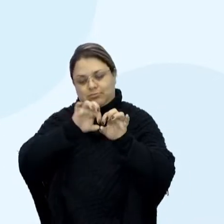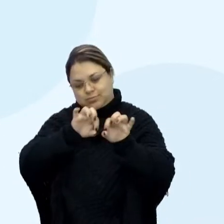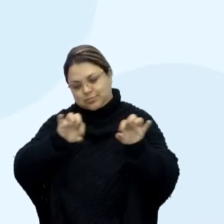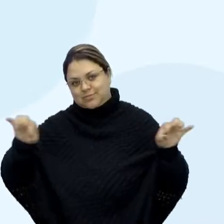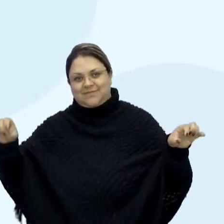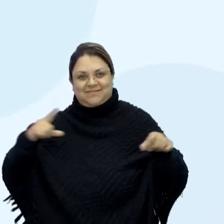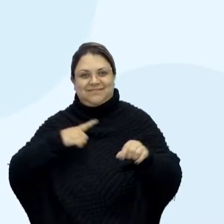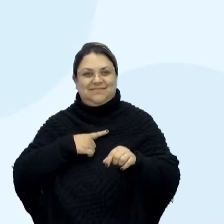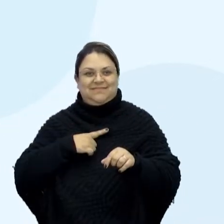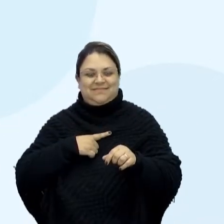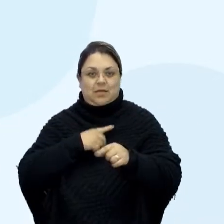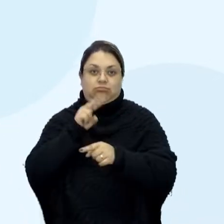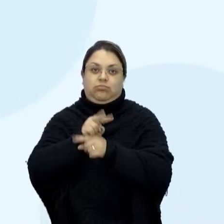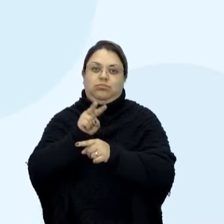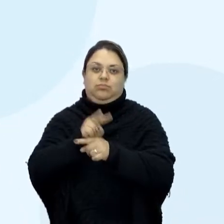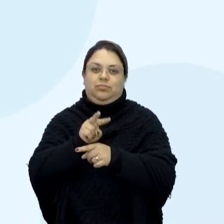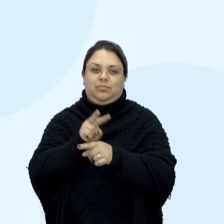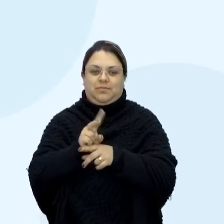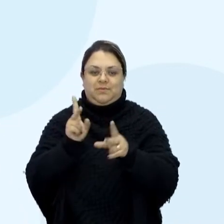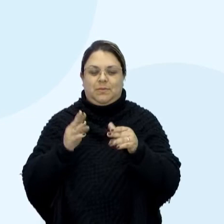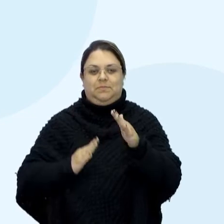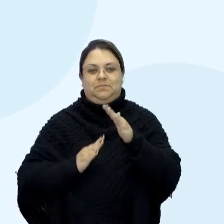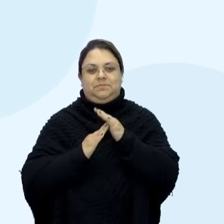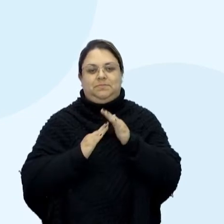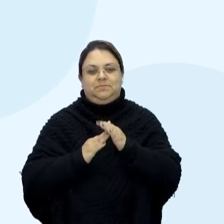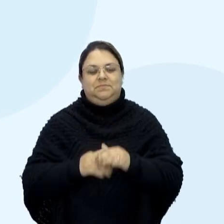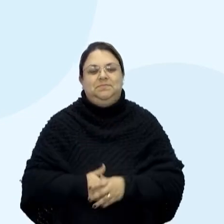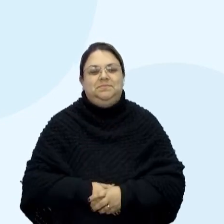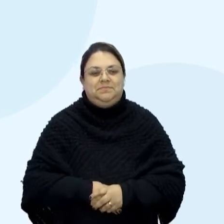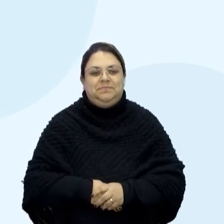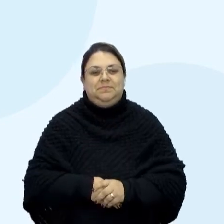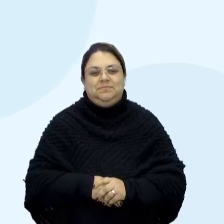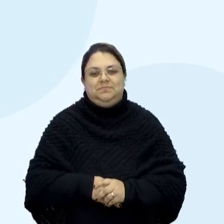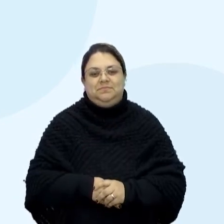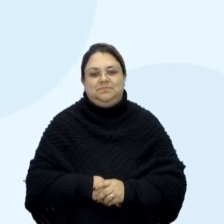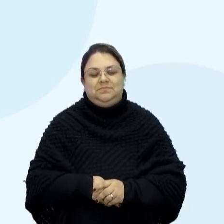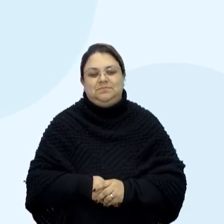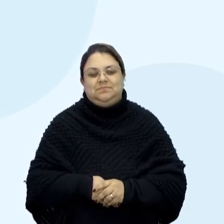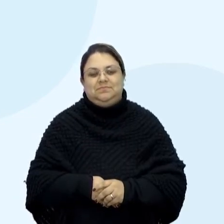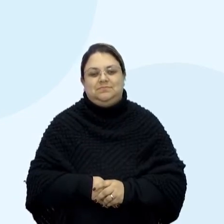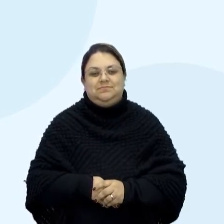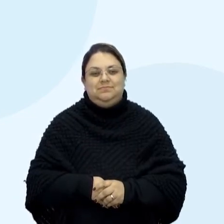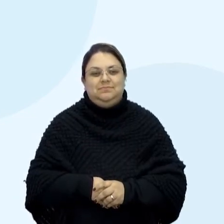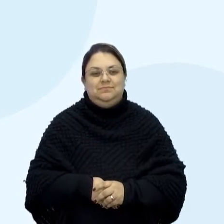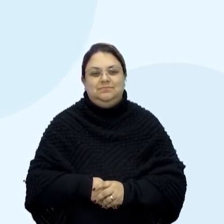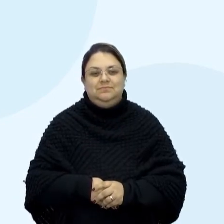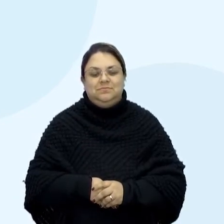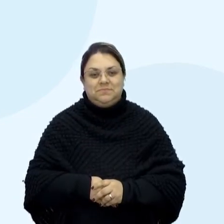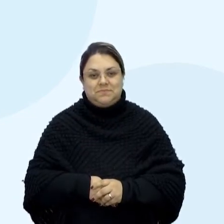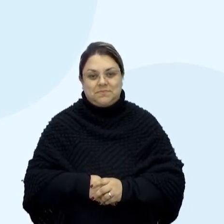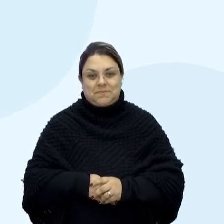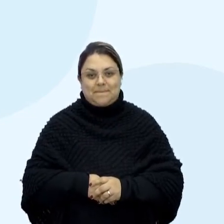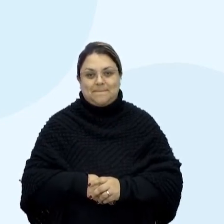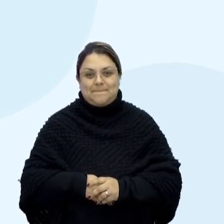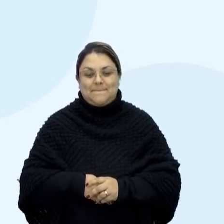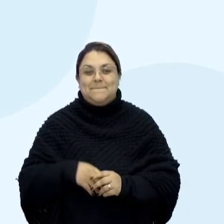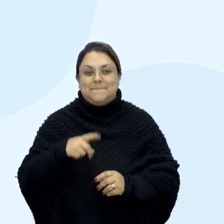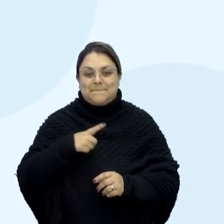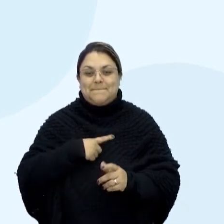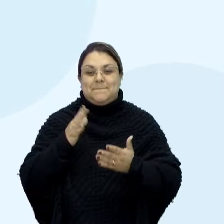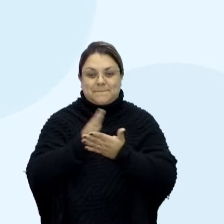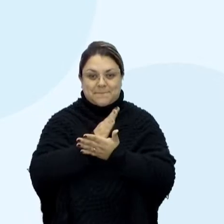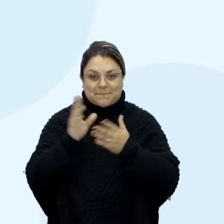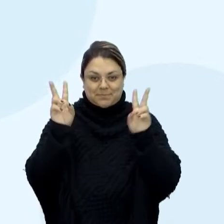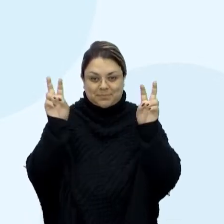coisas que a gente quer utilizar, tá certo? Então, existe essa tabela. Algumas unidades que a gente tem falado aqui, já que a gente vai